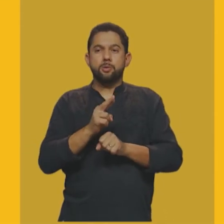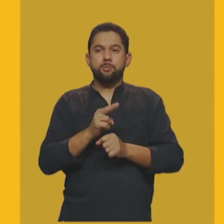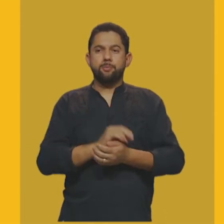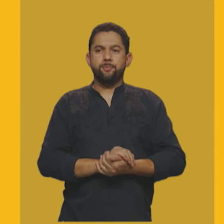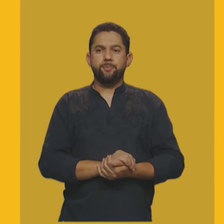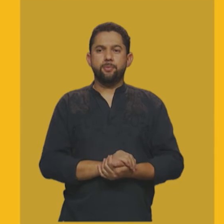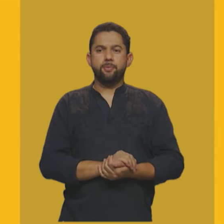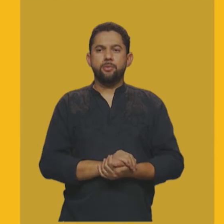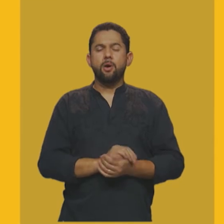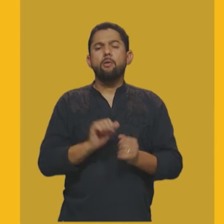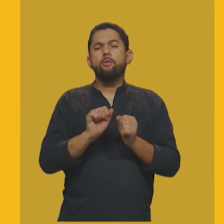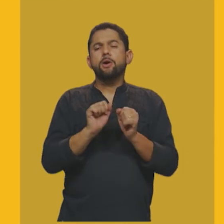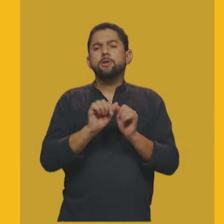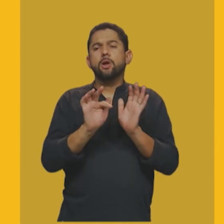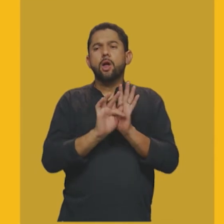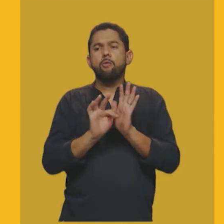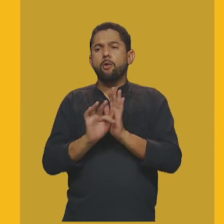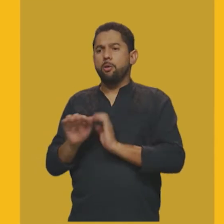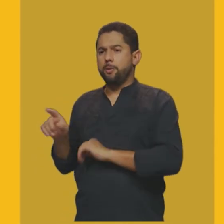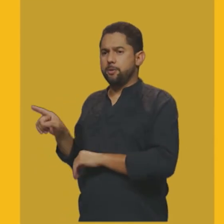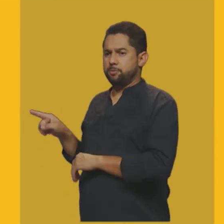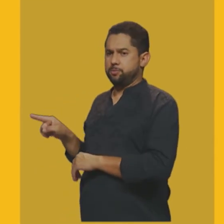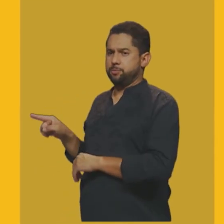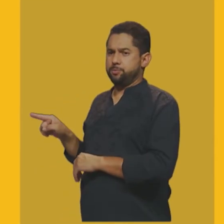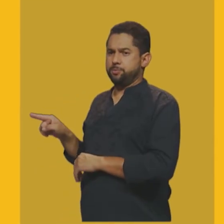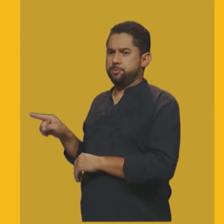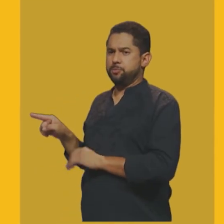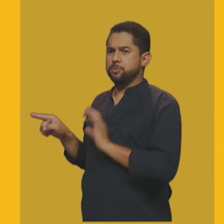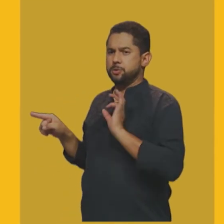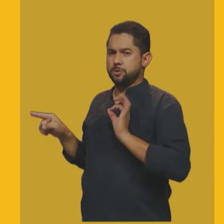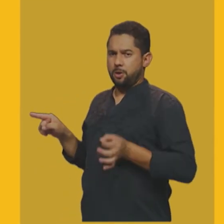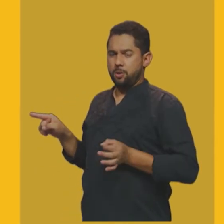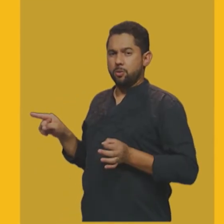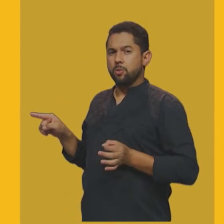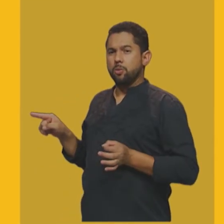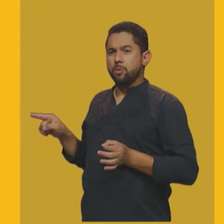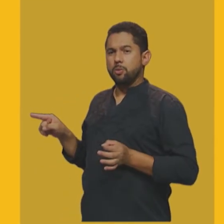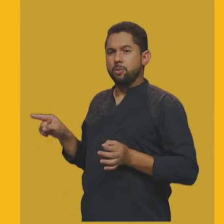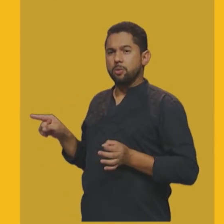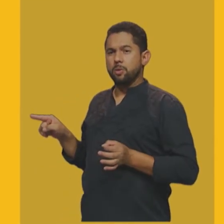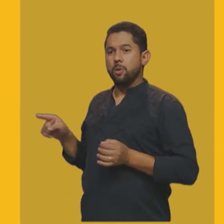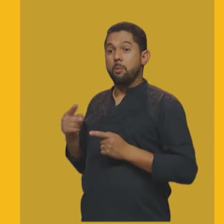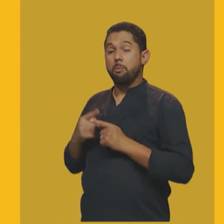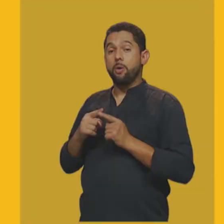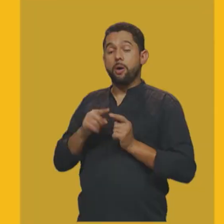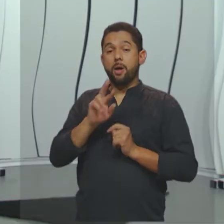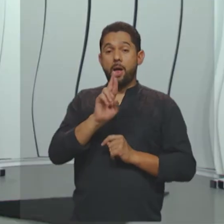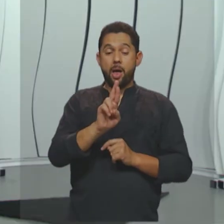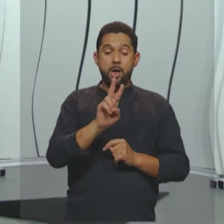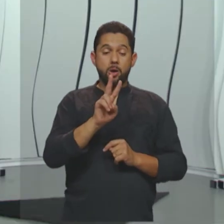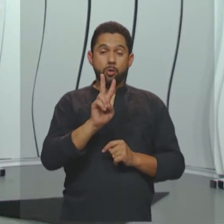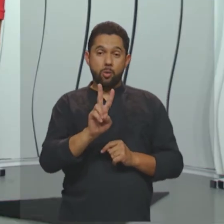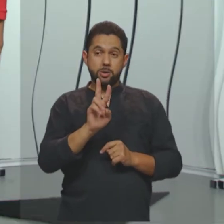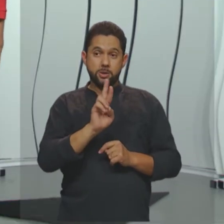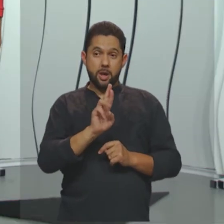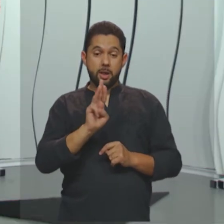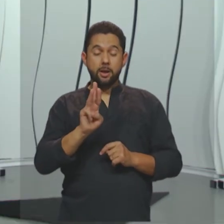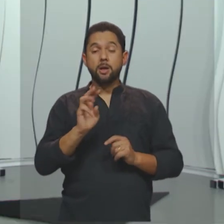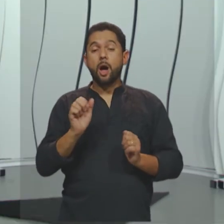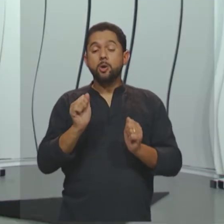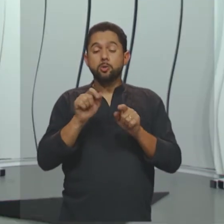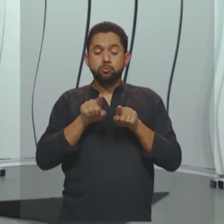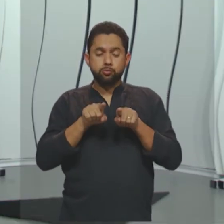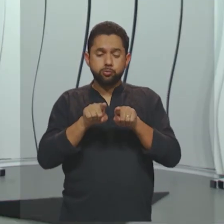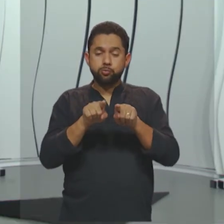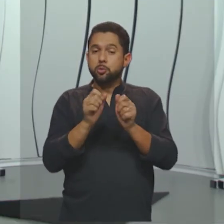vezes resistência equivalente 1 vai ser R2 vezes R3 dividido por R2 mais R3. Substituindo os valores, vai